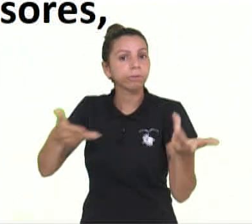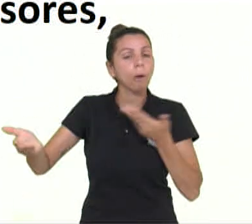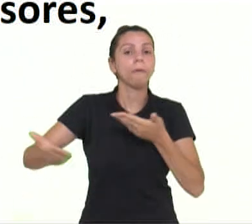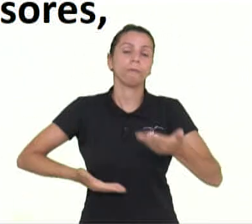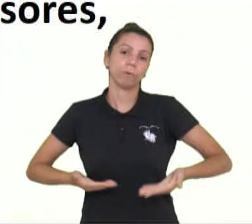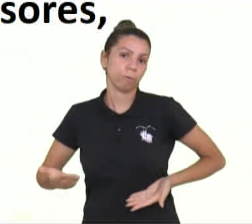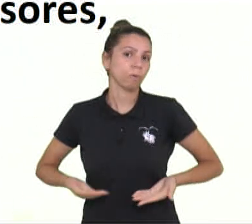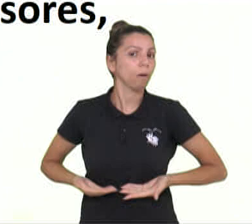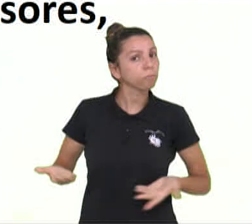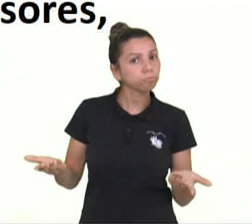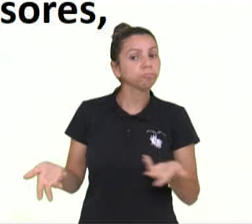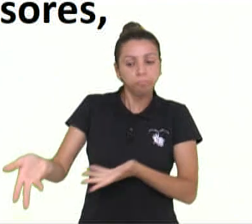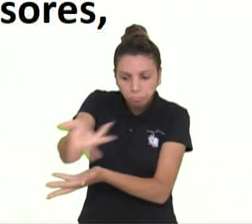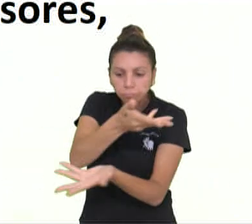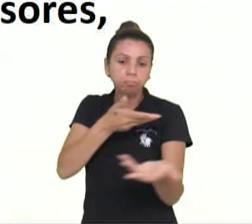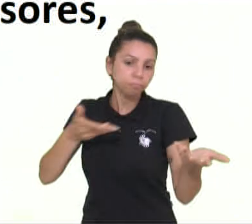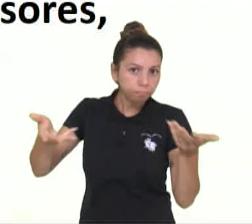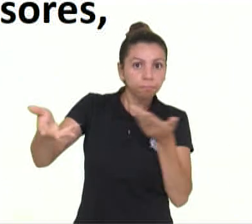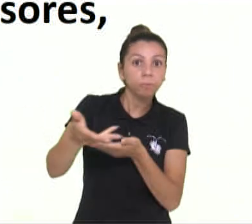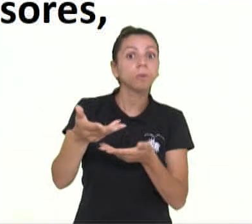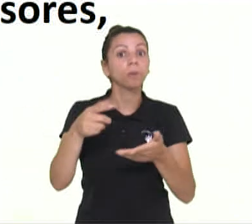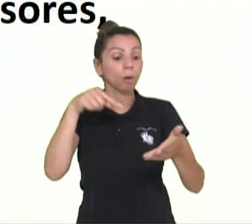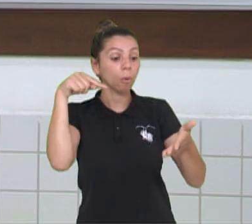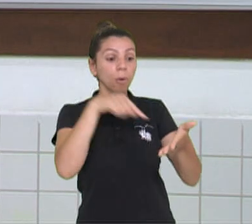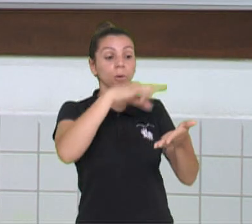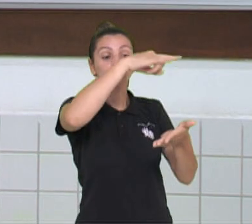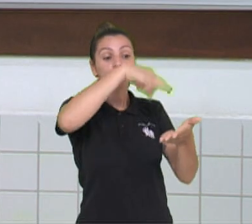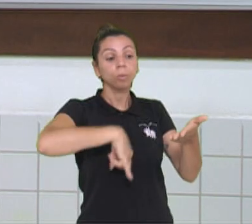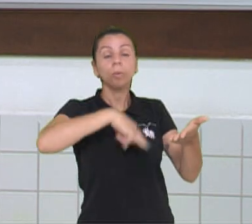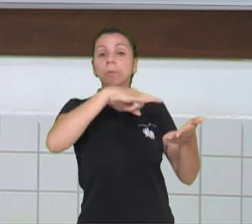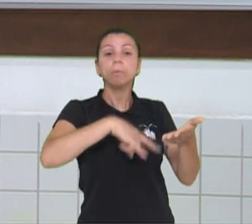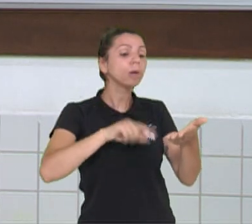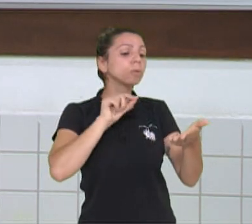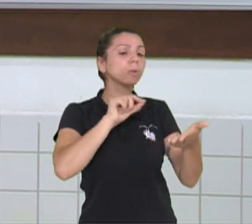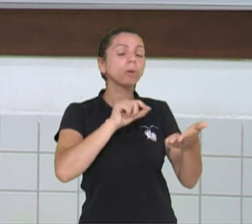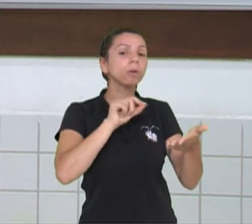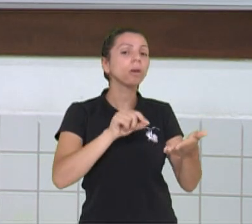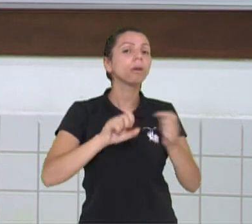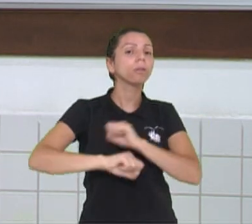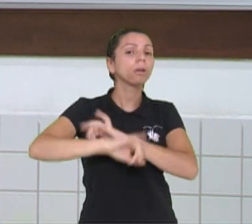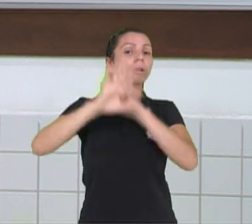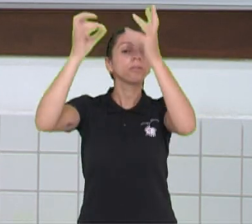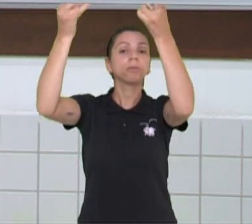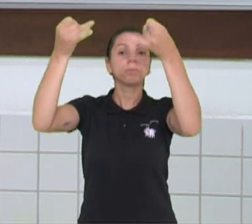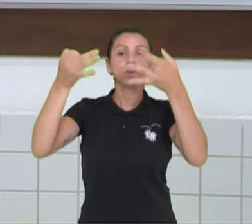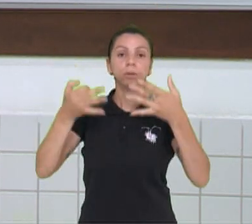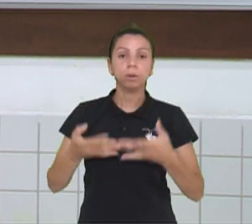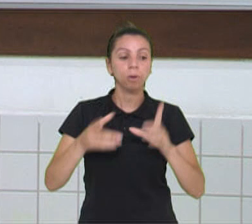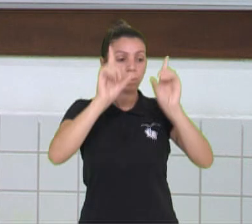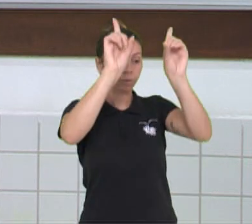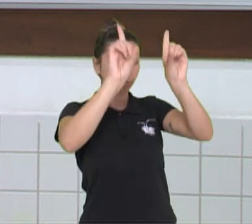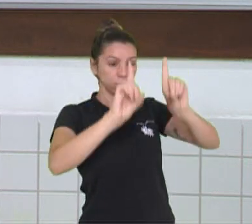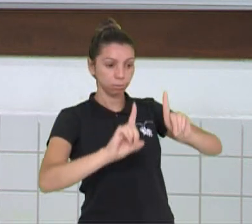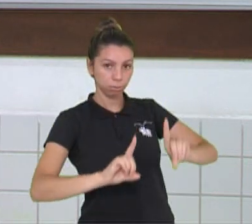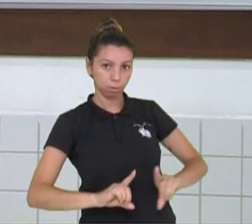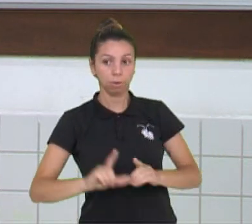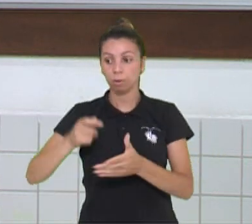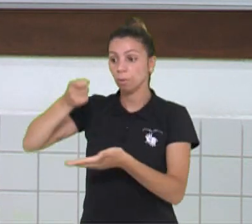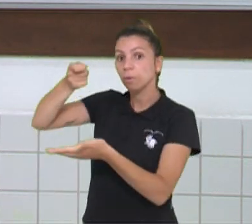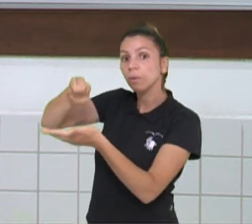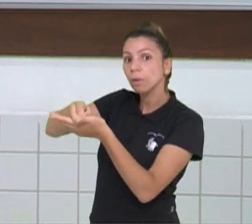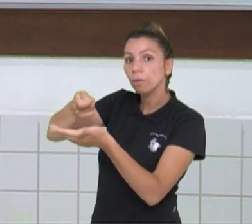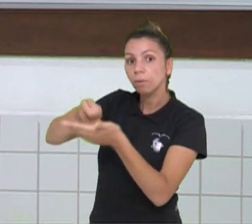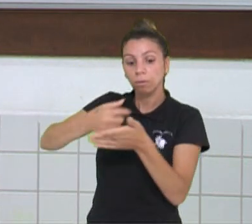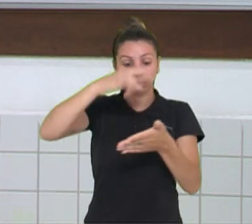funcionários, alunas e alunos. Então, é lá no regimento que está escrito quais são os direitos e quais são os deveres. É